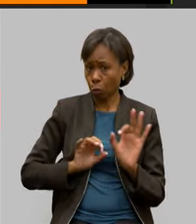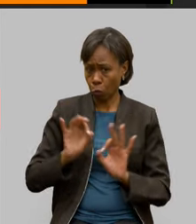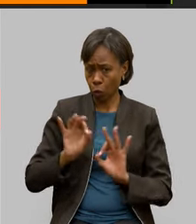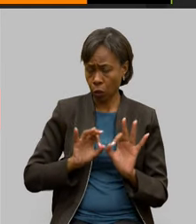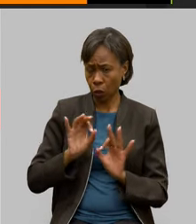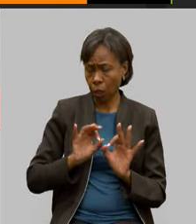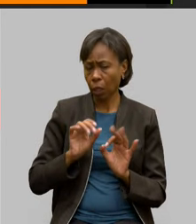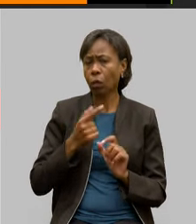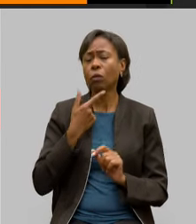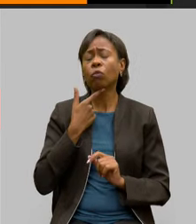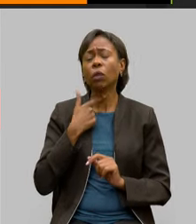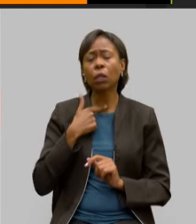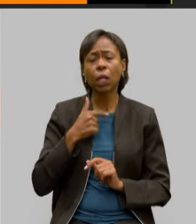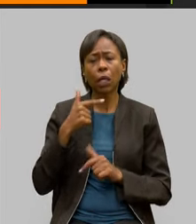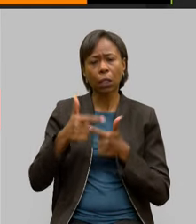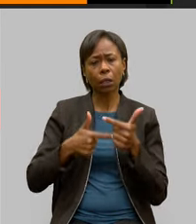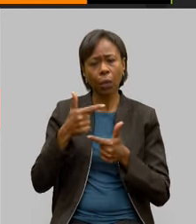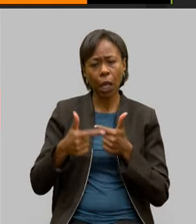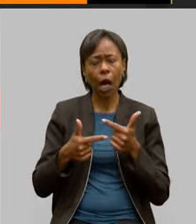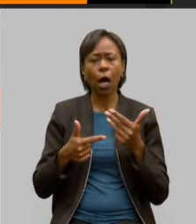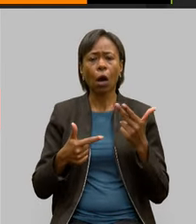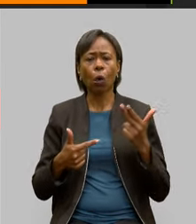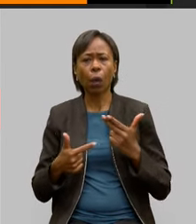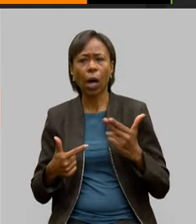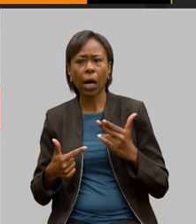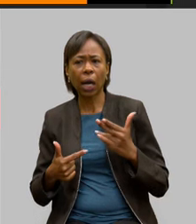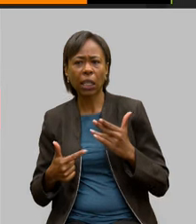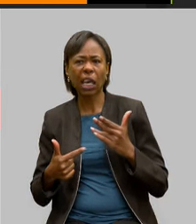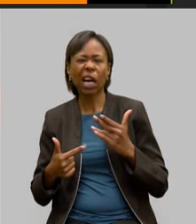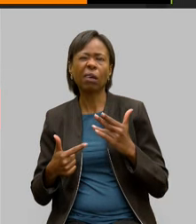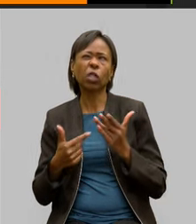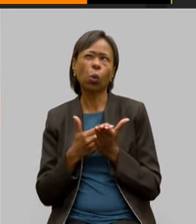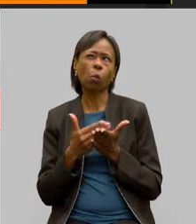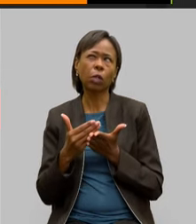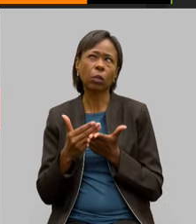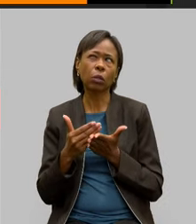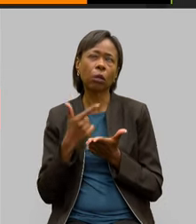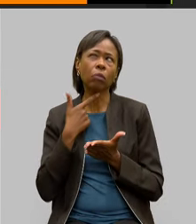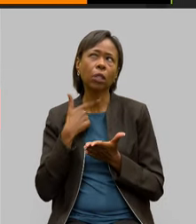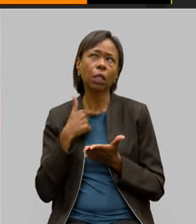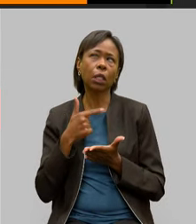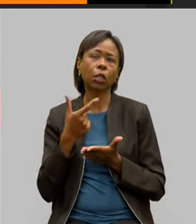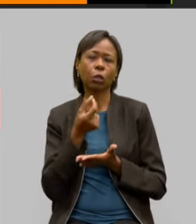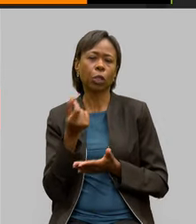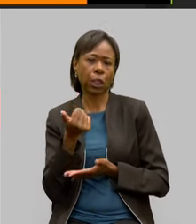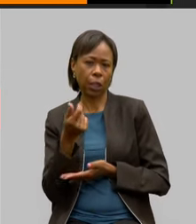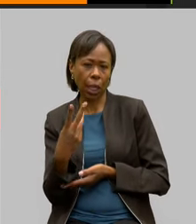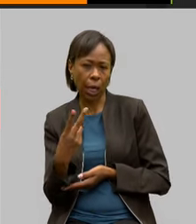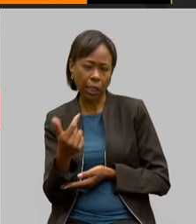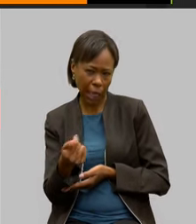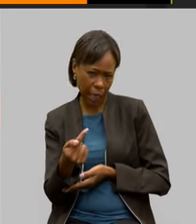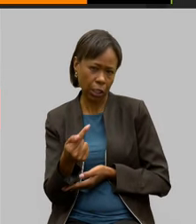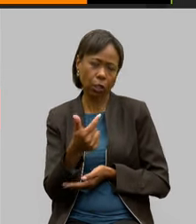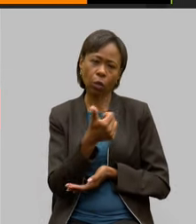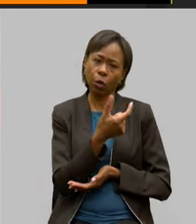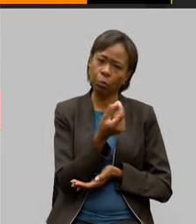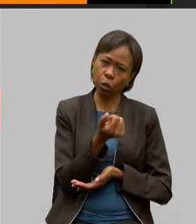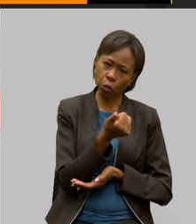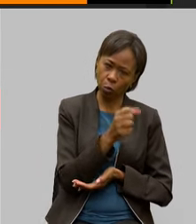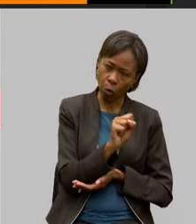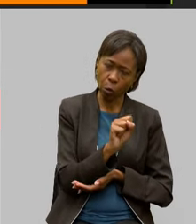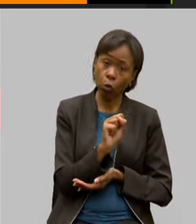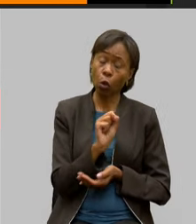o desejo de trabalhar com a cannabis na verdade ela vem desde 2017 2018 junto com a professora